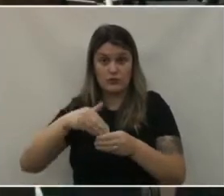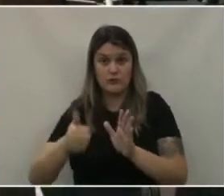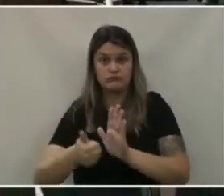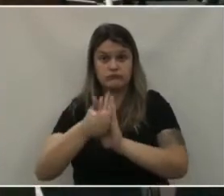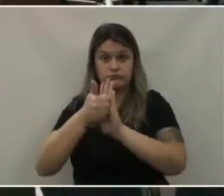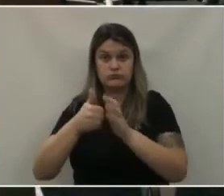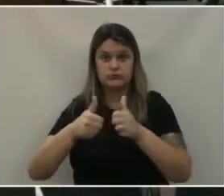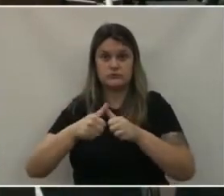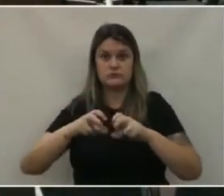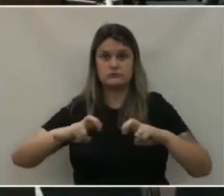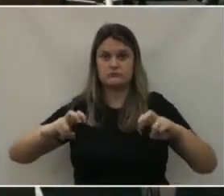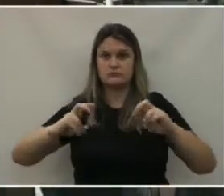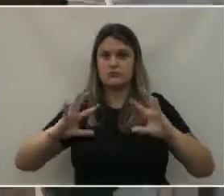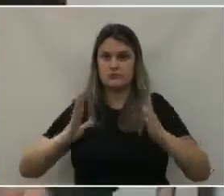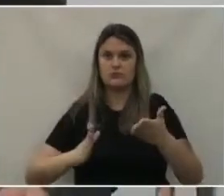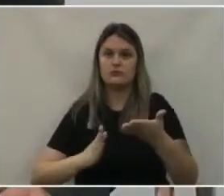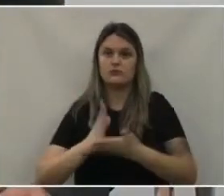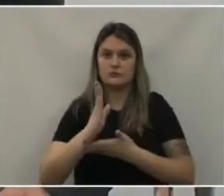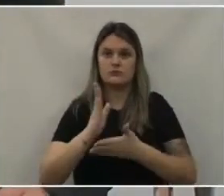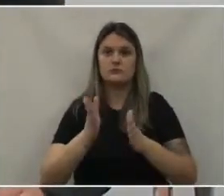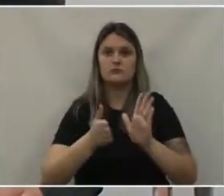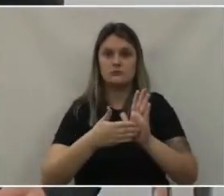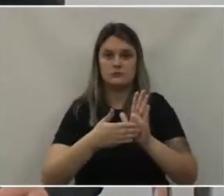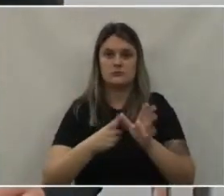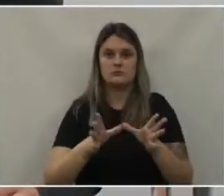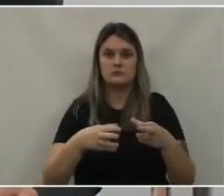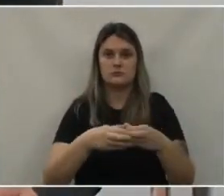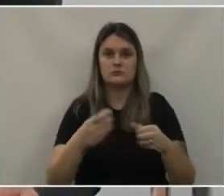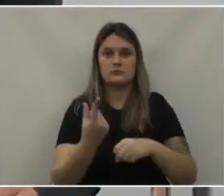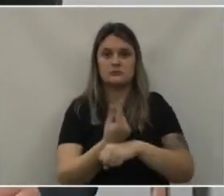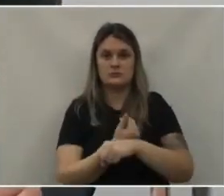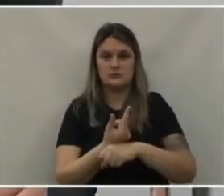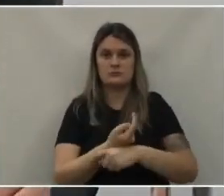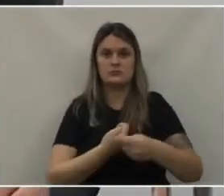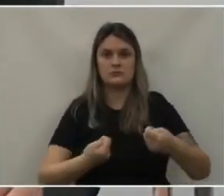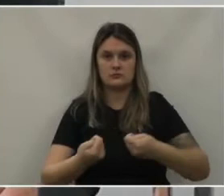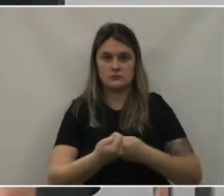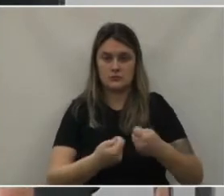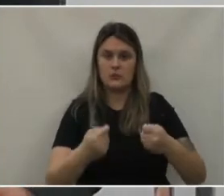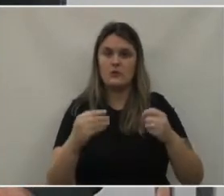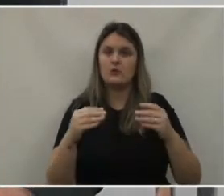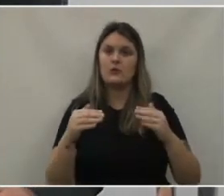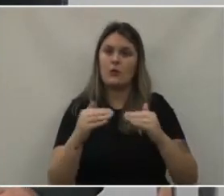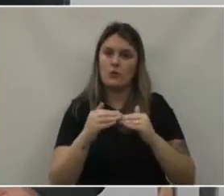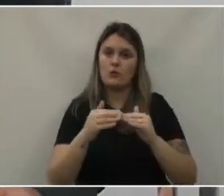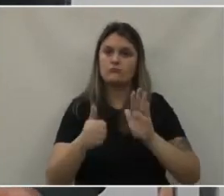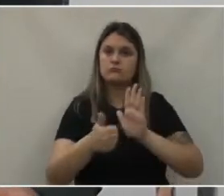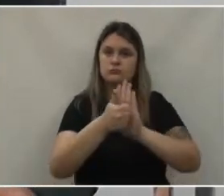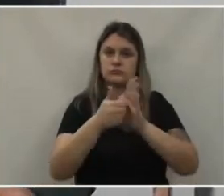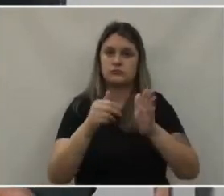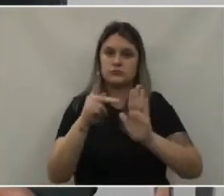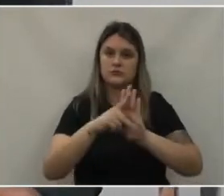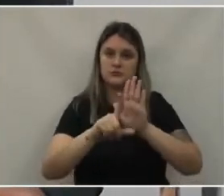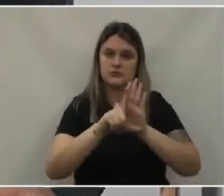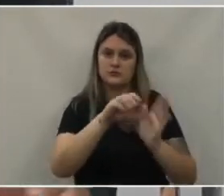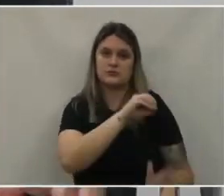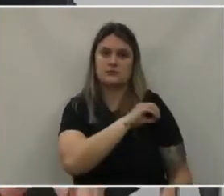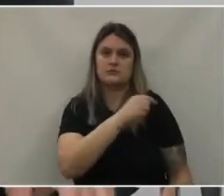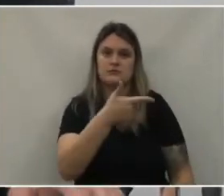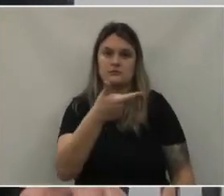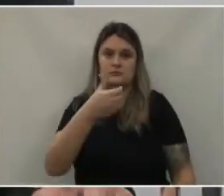como estão. Aprovado o parecer fundamentado da Comissão de Finanças, Orçamento e Patrimônio, favorável ao projeto de lei ordinária de